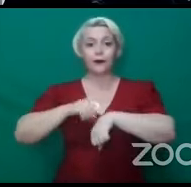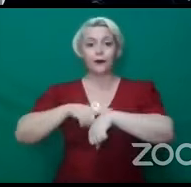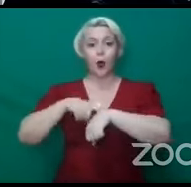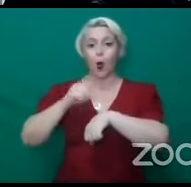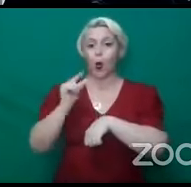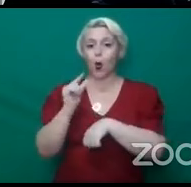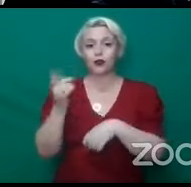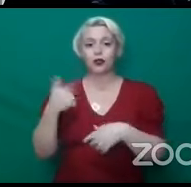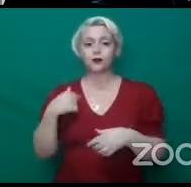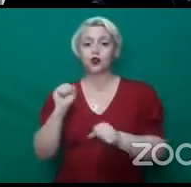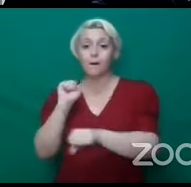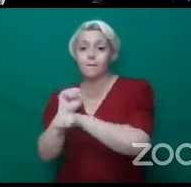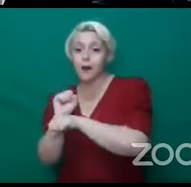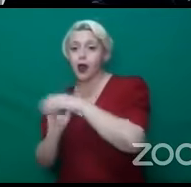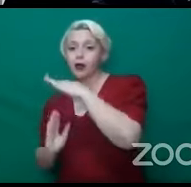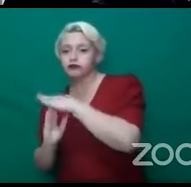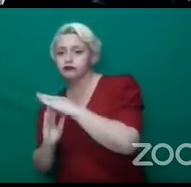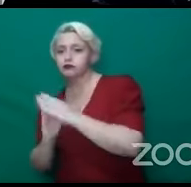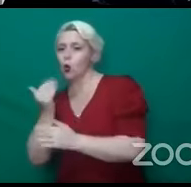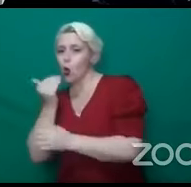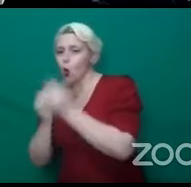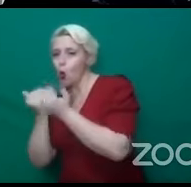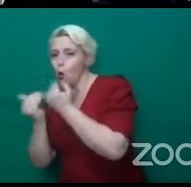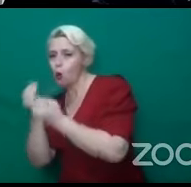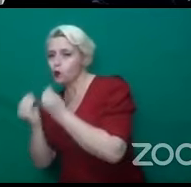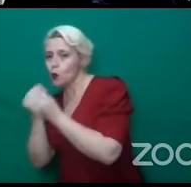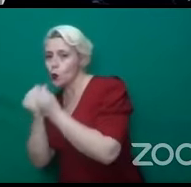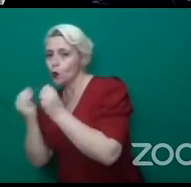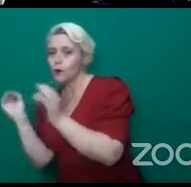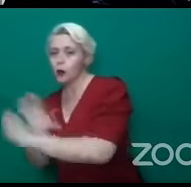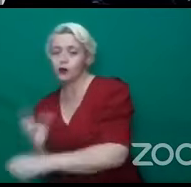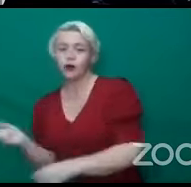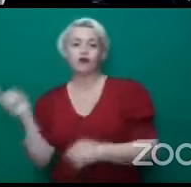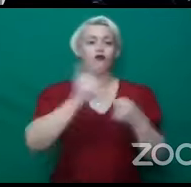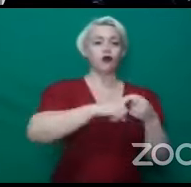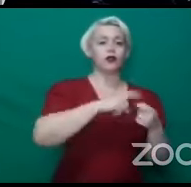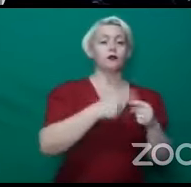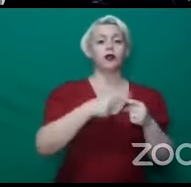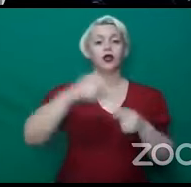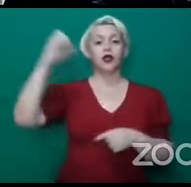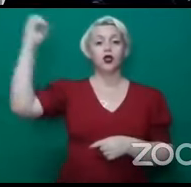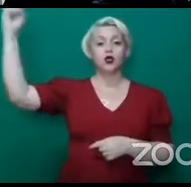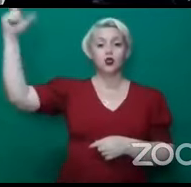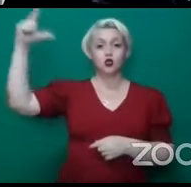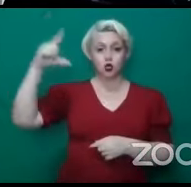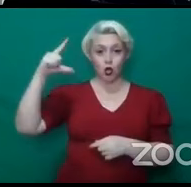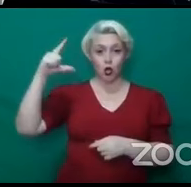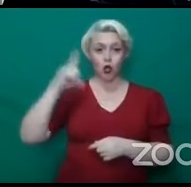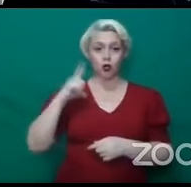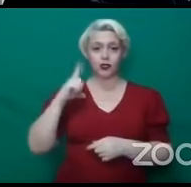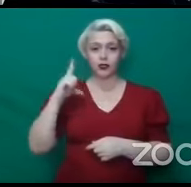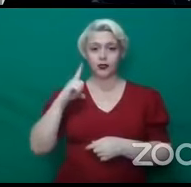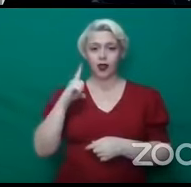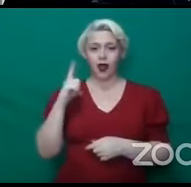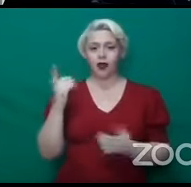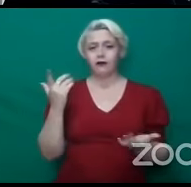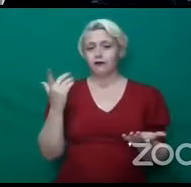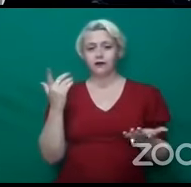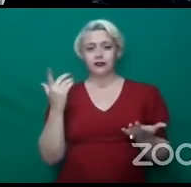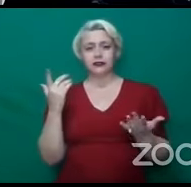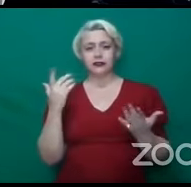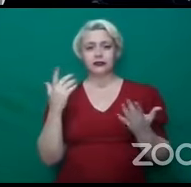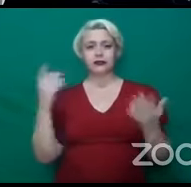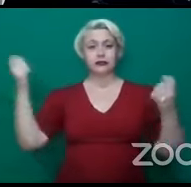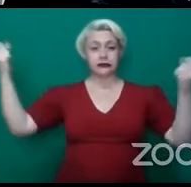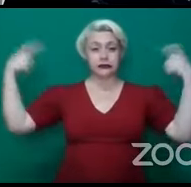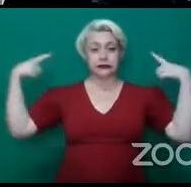só parava para comer, rapidinho voltava. E o sol tava assim. Nossa, a gente Já saiu com chegando, né? isso aqui, ó, tudo